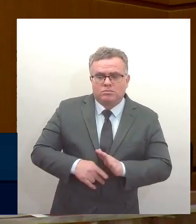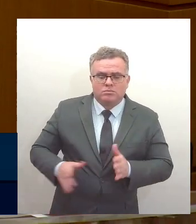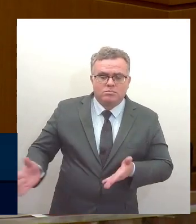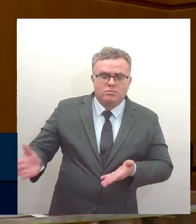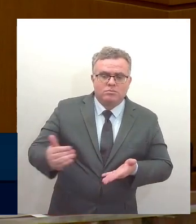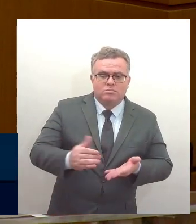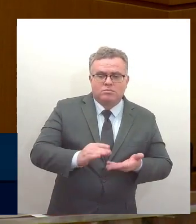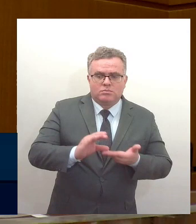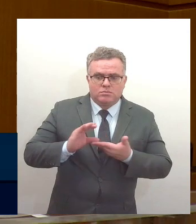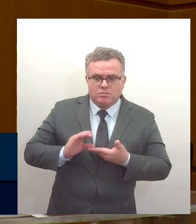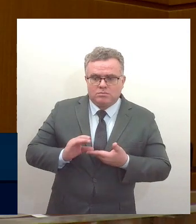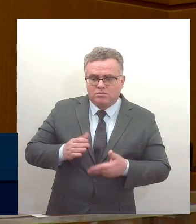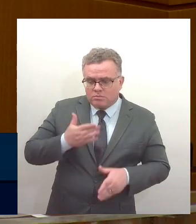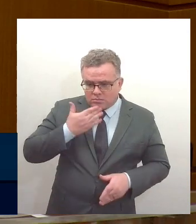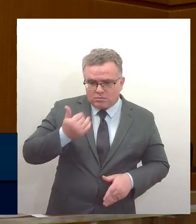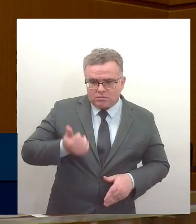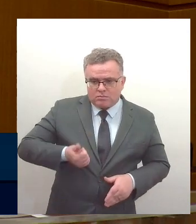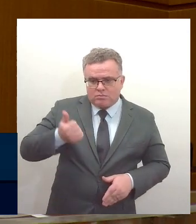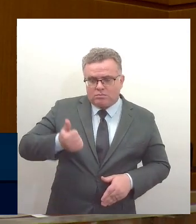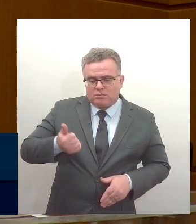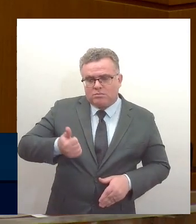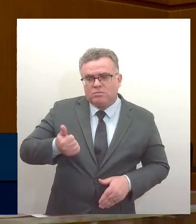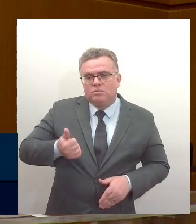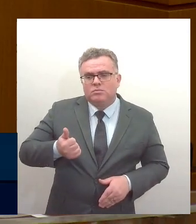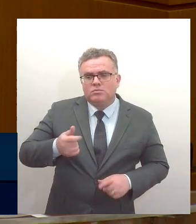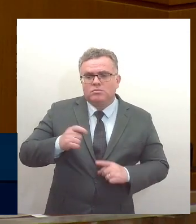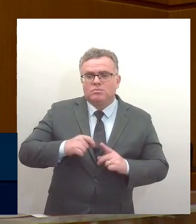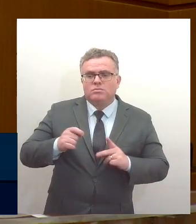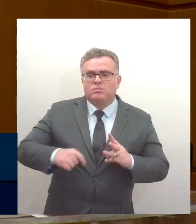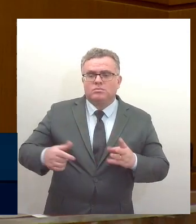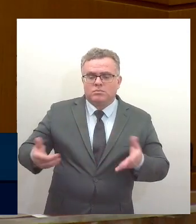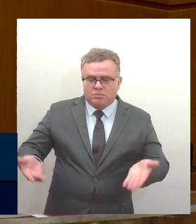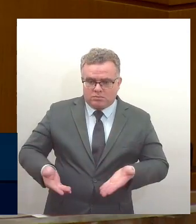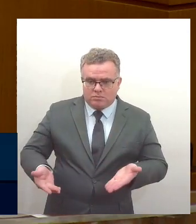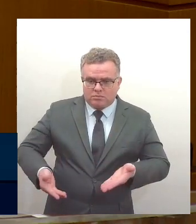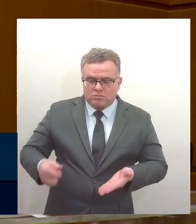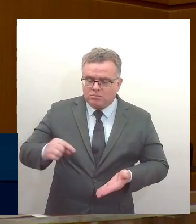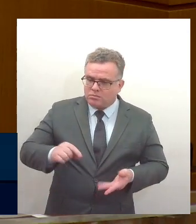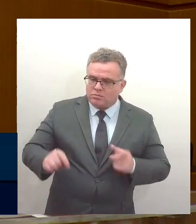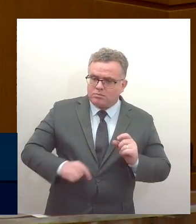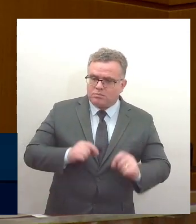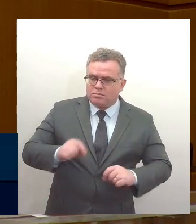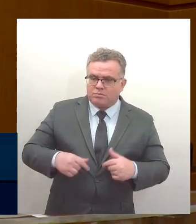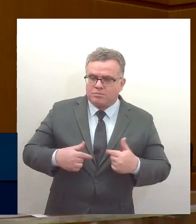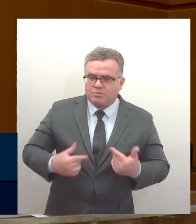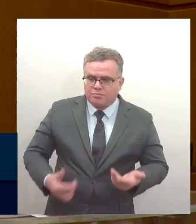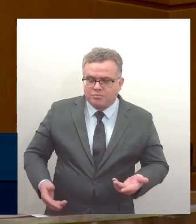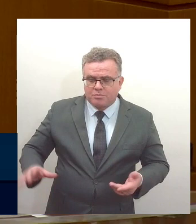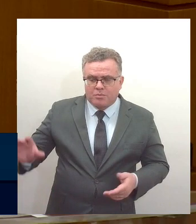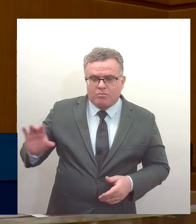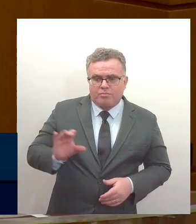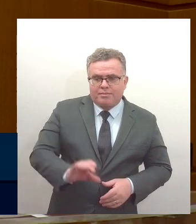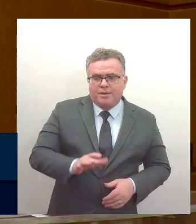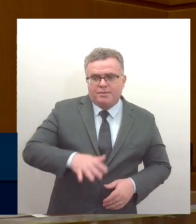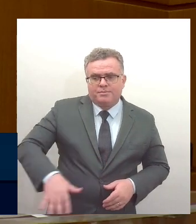ano, que garantiu um volume de recursos transferidos pelo governo do estado para os 75 municípios de